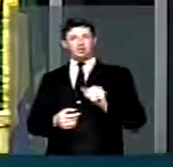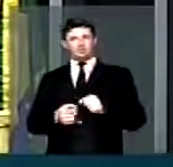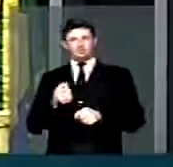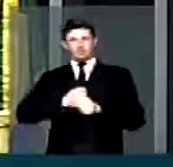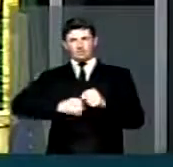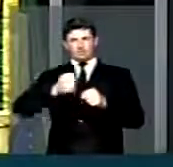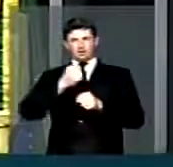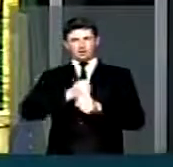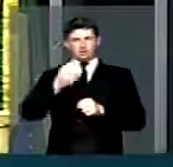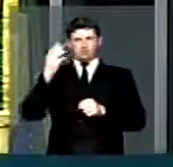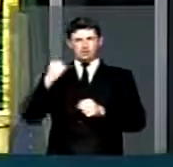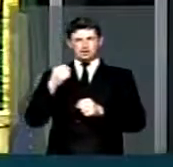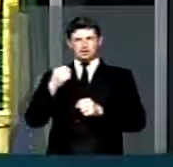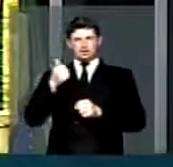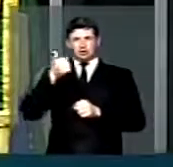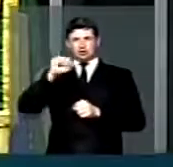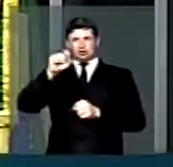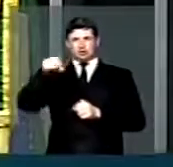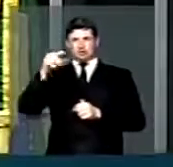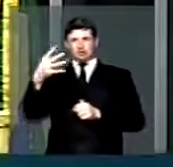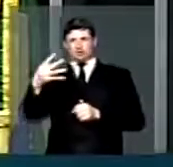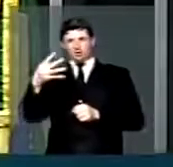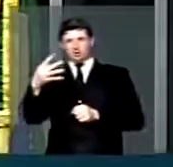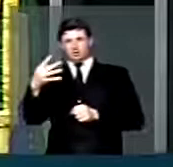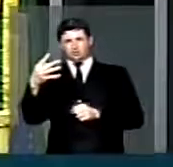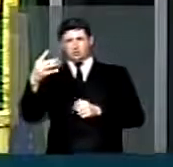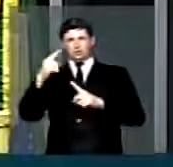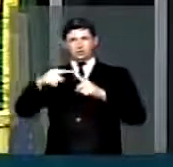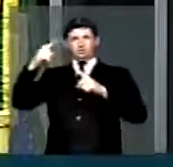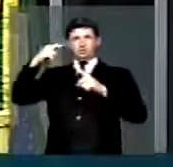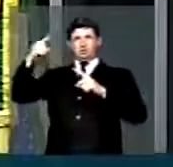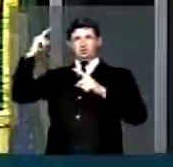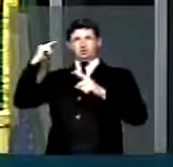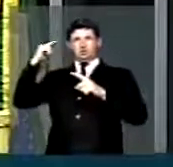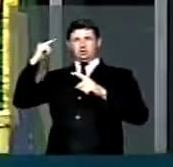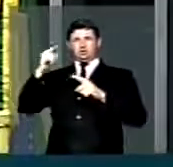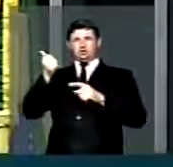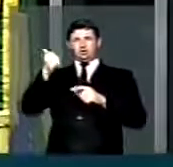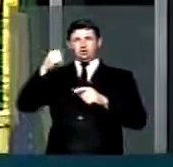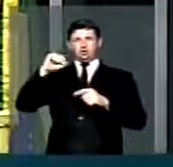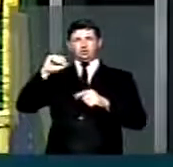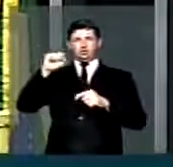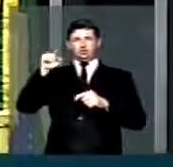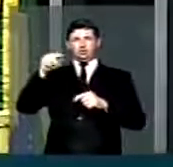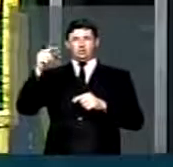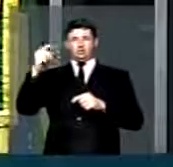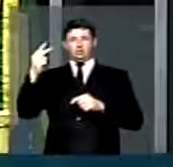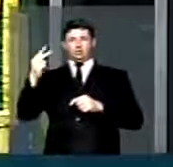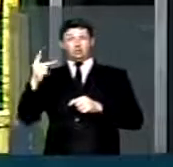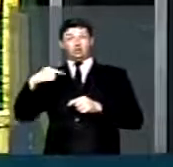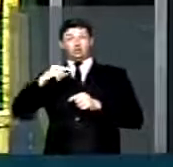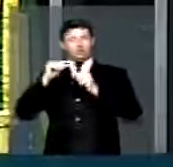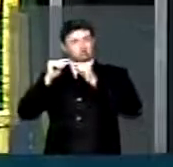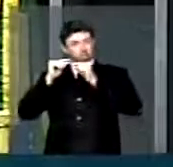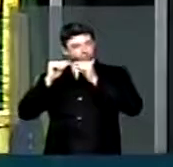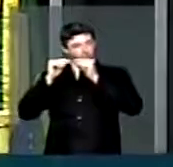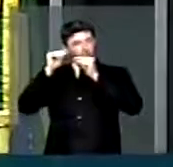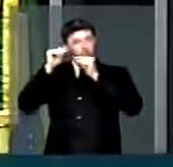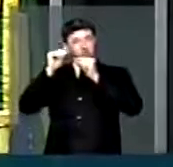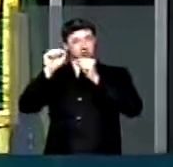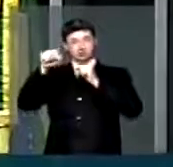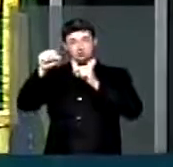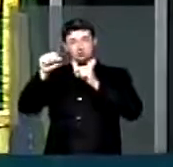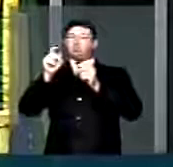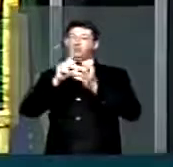passado foi 18,4%, o ano anterior havia sido 18,2%, significa que nós crescemos um pouquinho. Sim, é